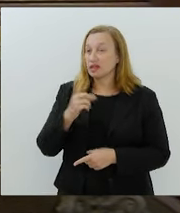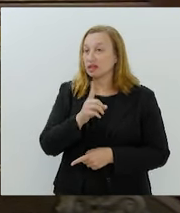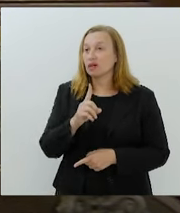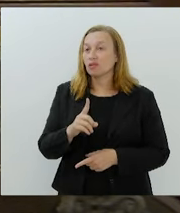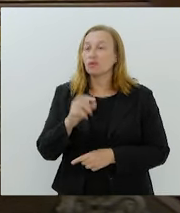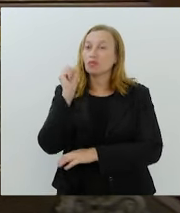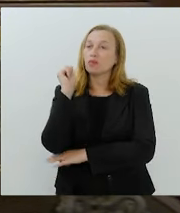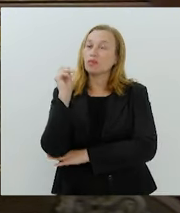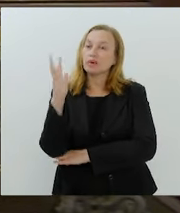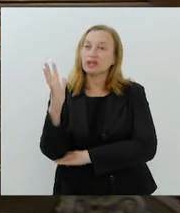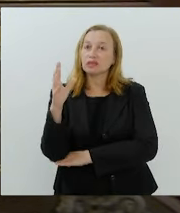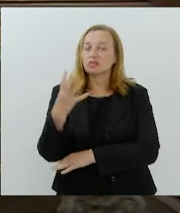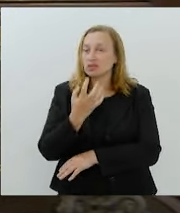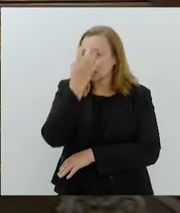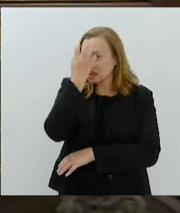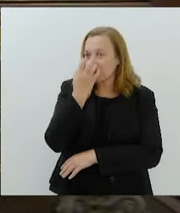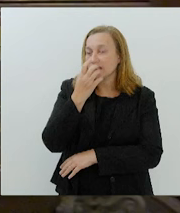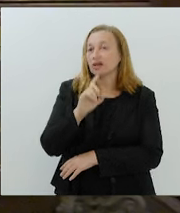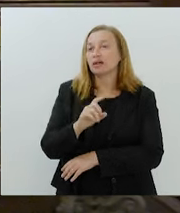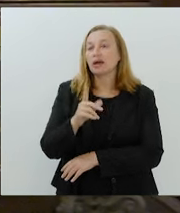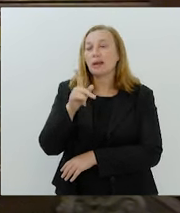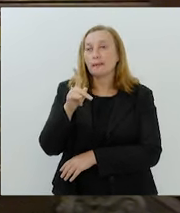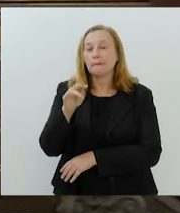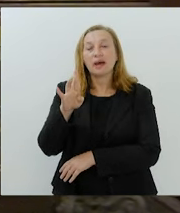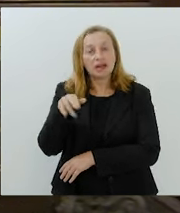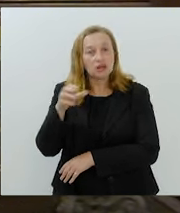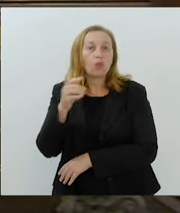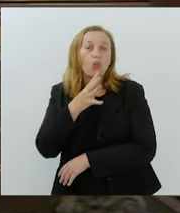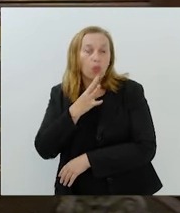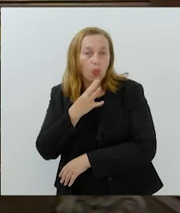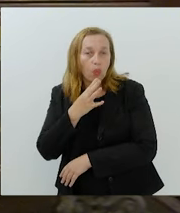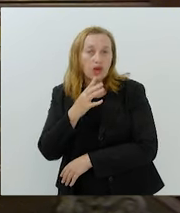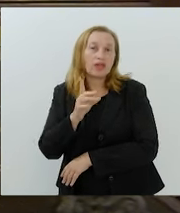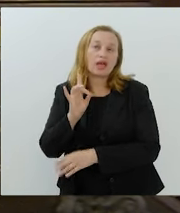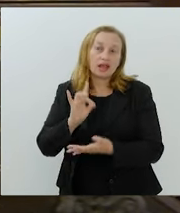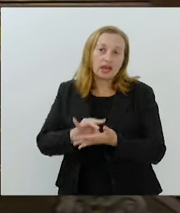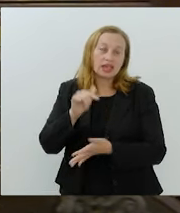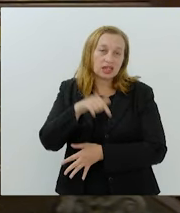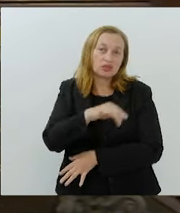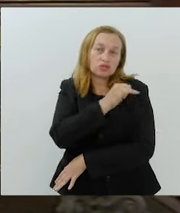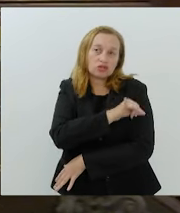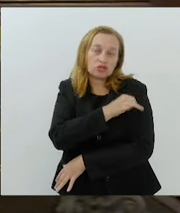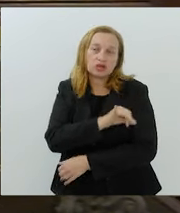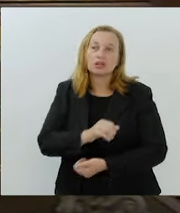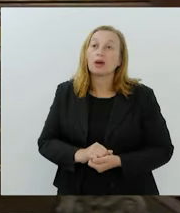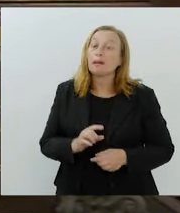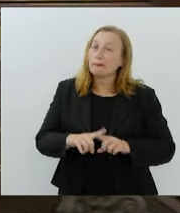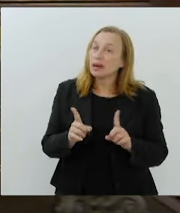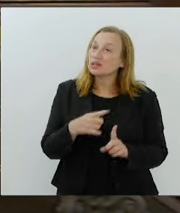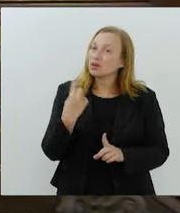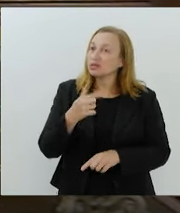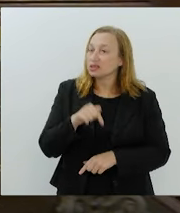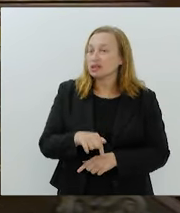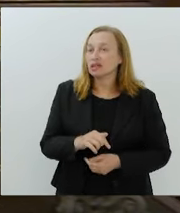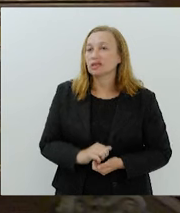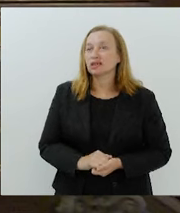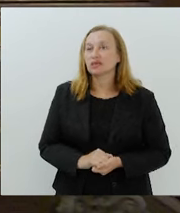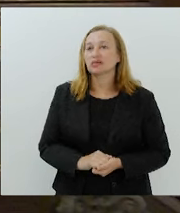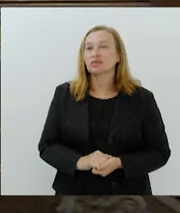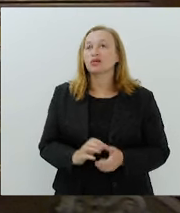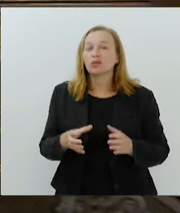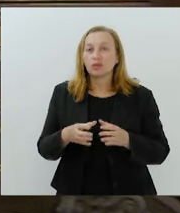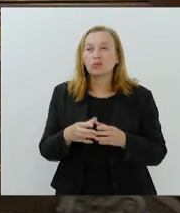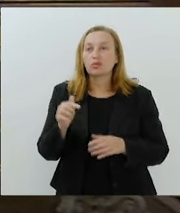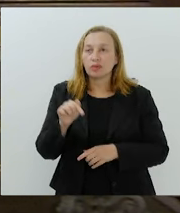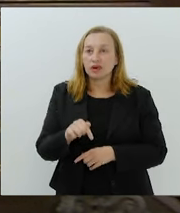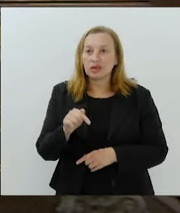ficou muito severa. Padrone conhece essa realidade também aqui no Rio de Janeiro. Mas nós estamos aqui, a confraria está aqui.